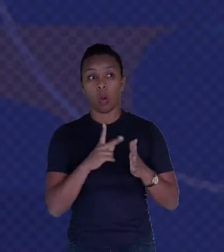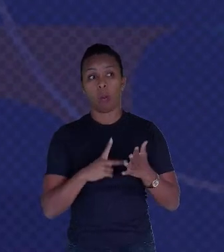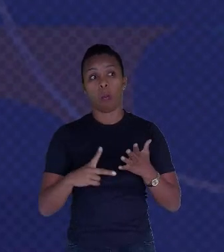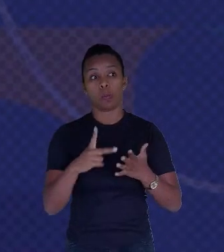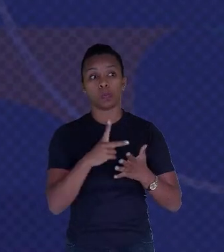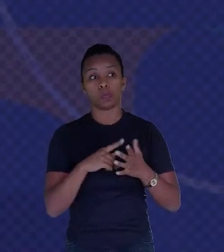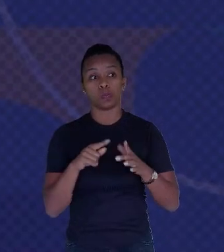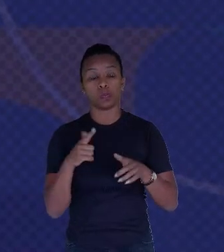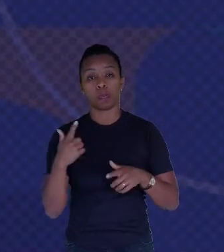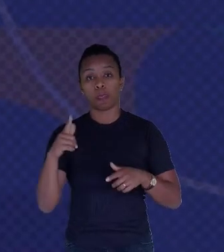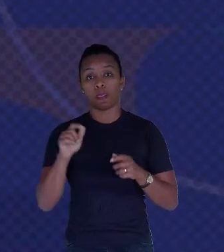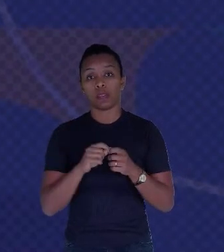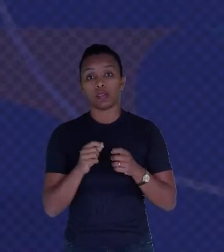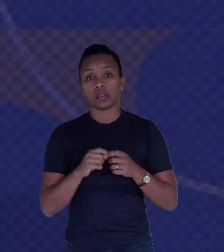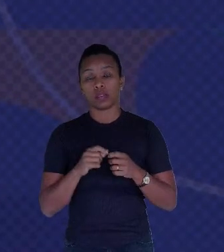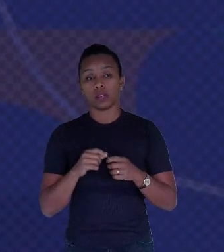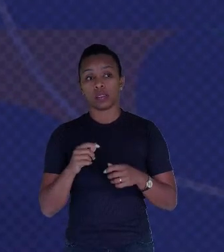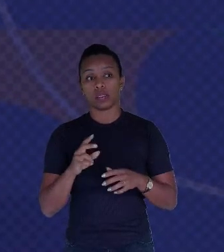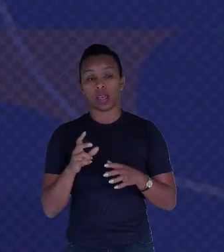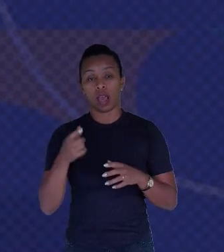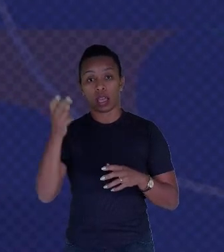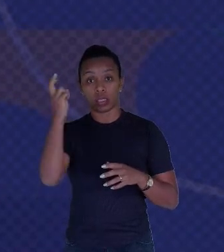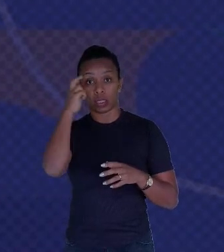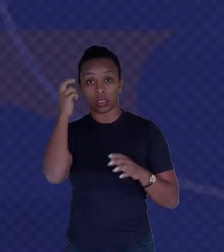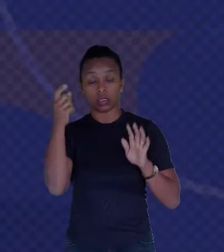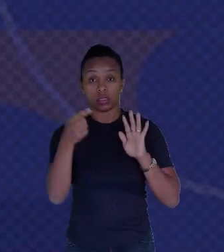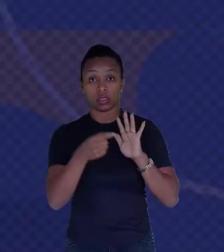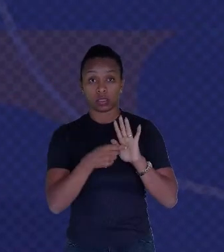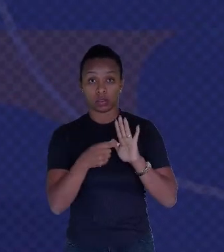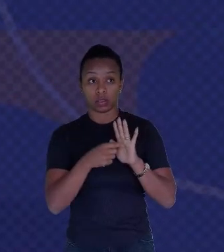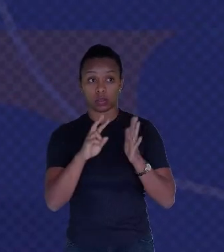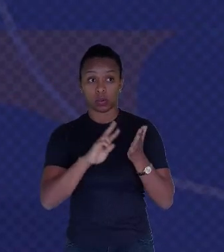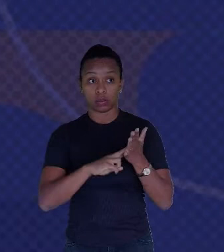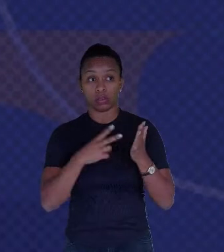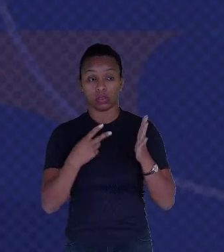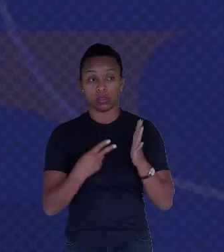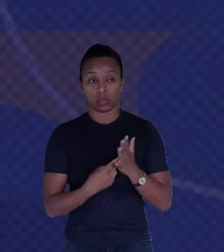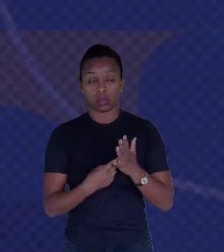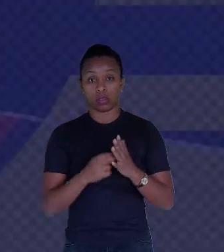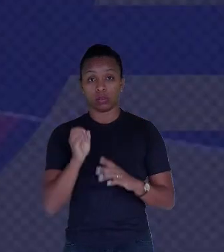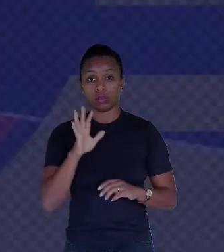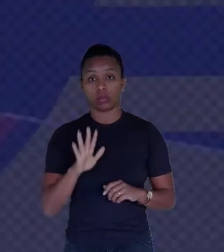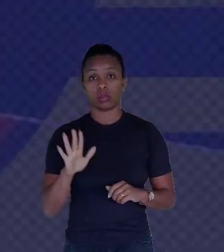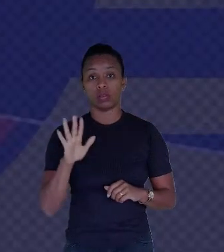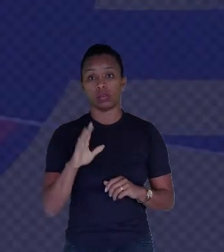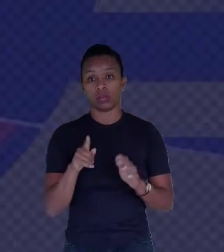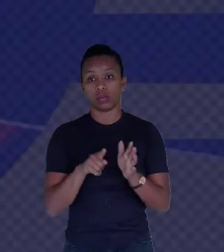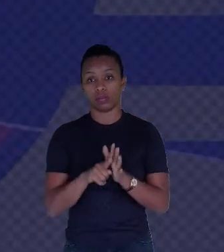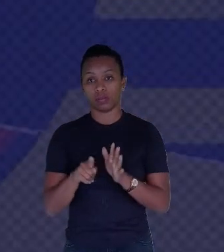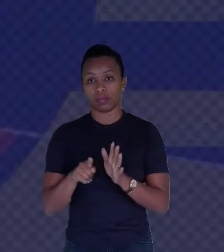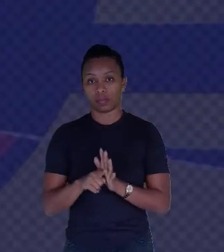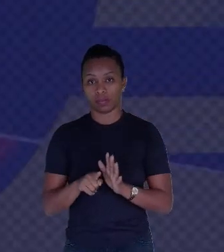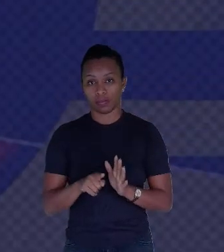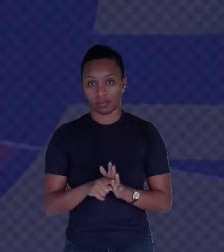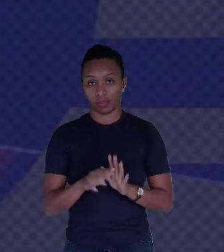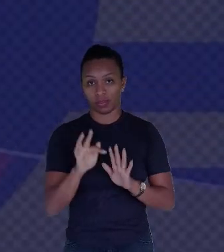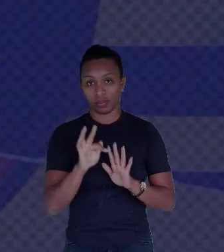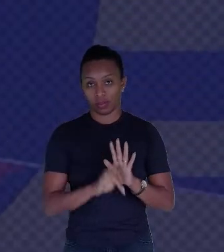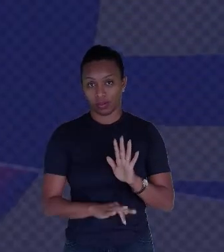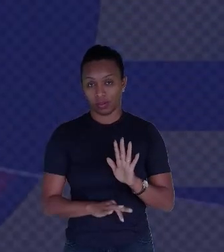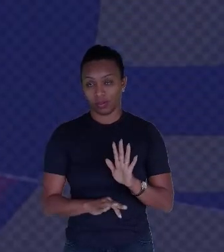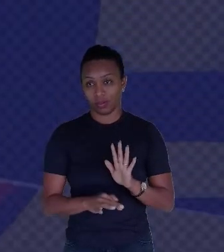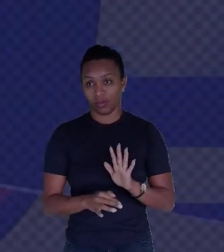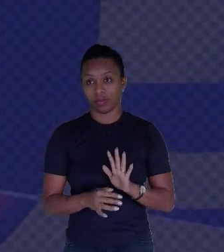design e outra feita pela mídia urn realmente é essencial que traduz em imagens perguntas feitas em texto